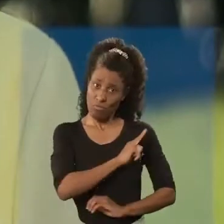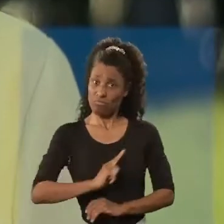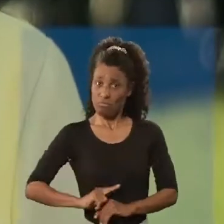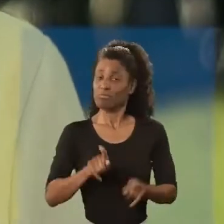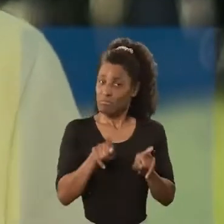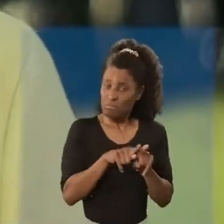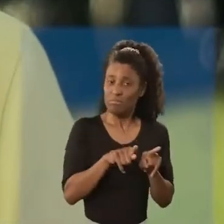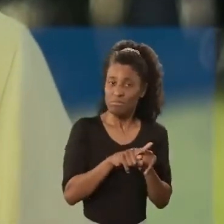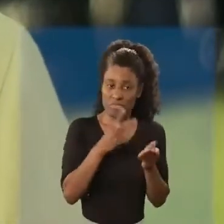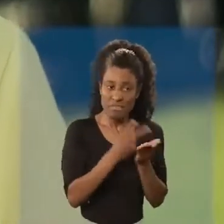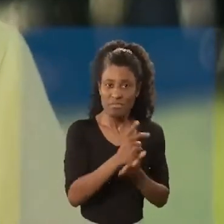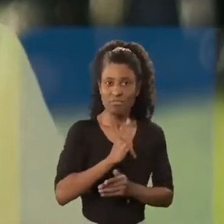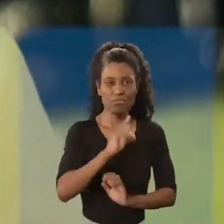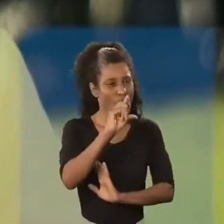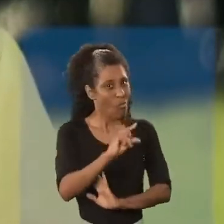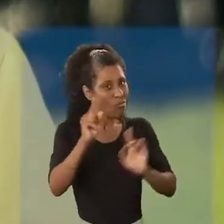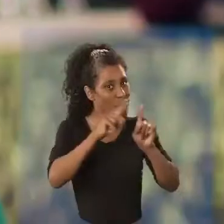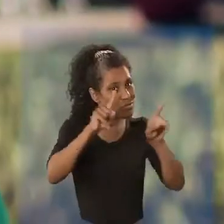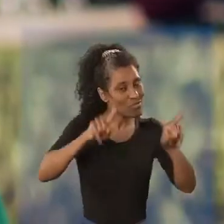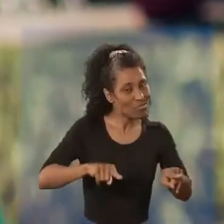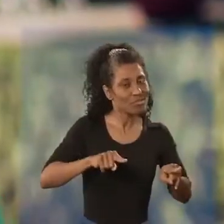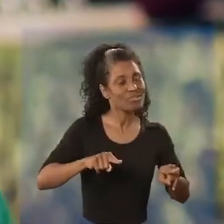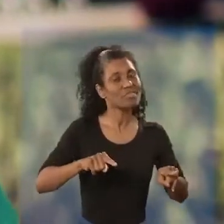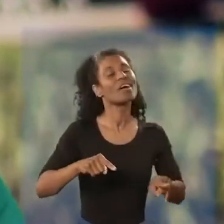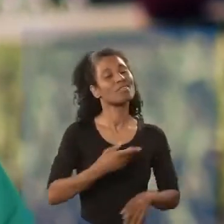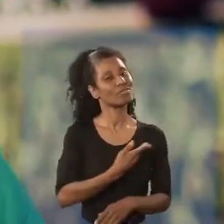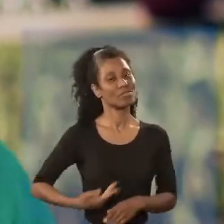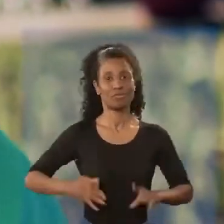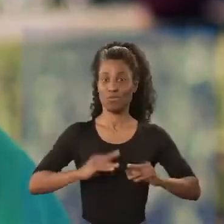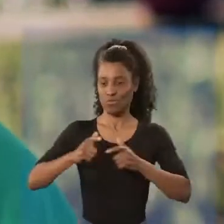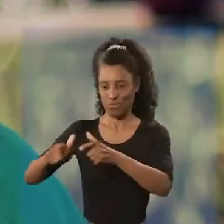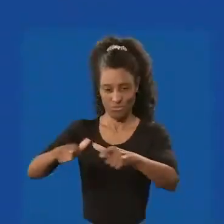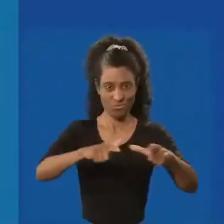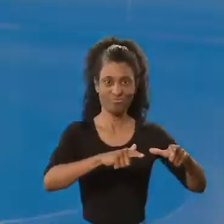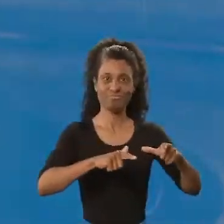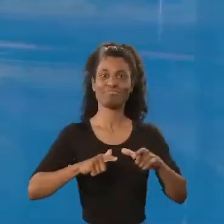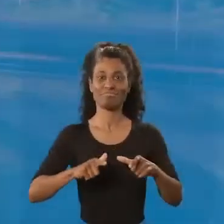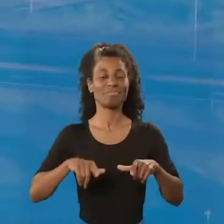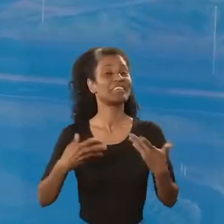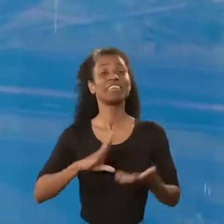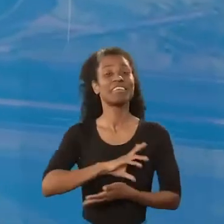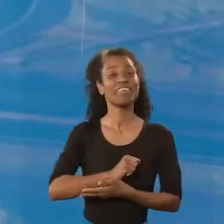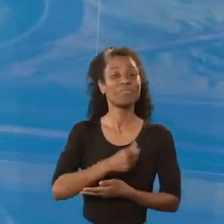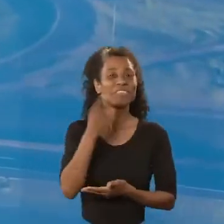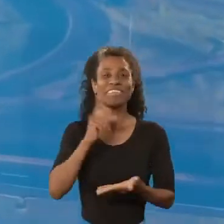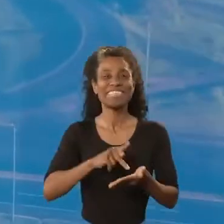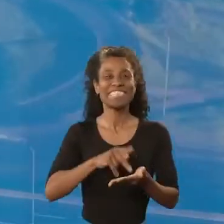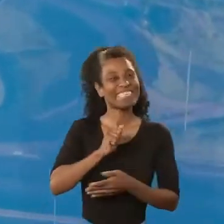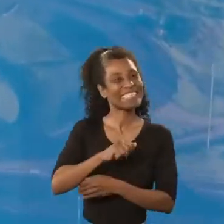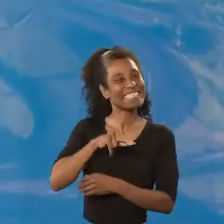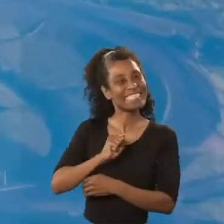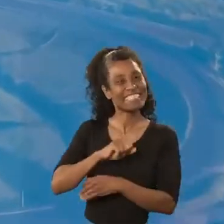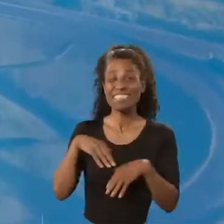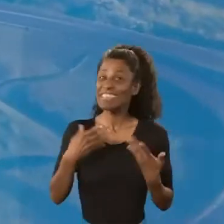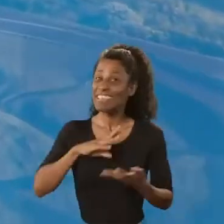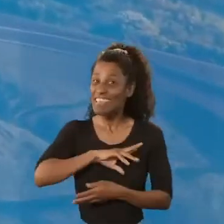de servidores entre todos os gabinetes. Quem ama honestidade? Ana. Quem ama o Rio Grande, Ana.